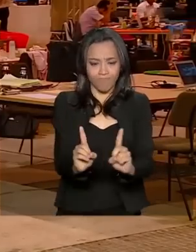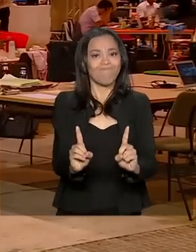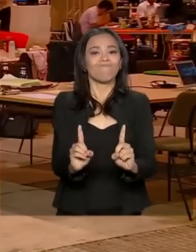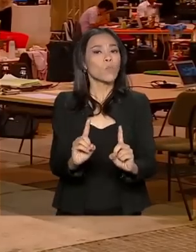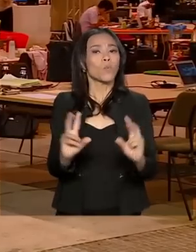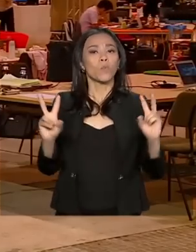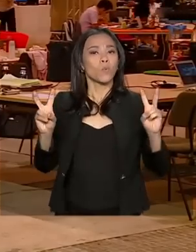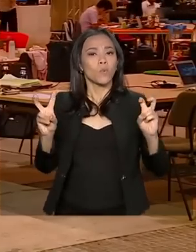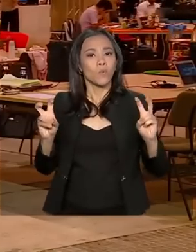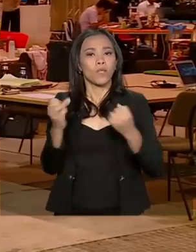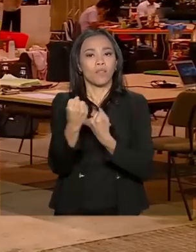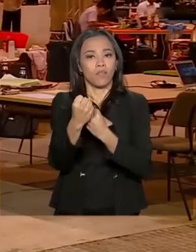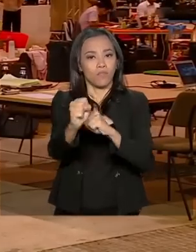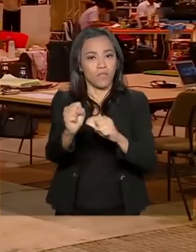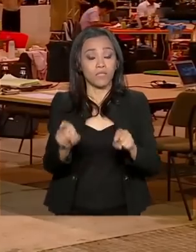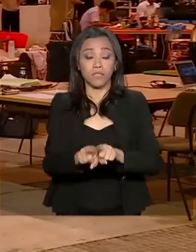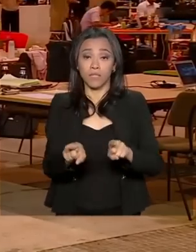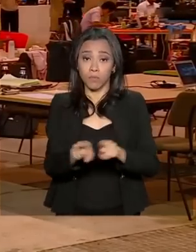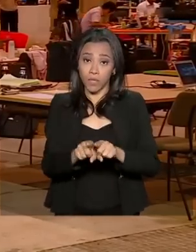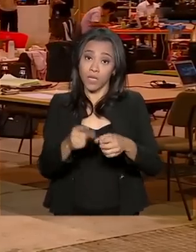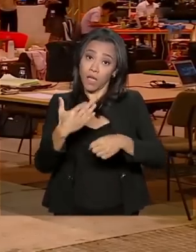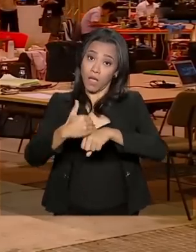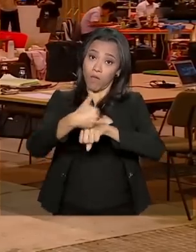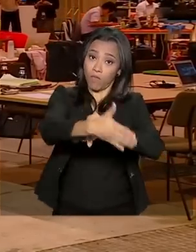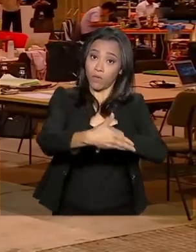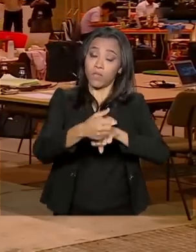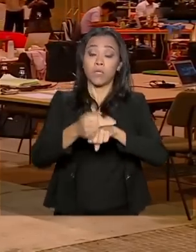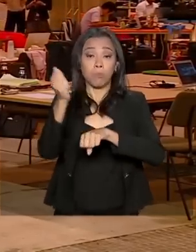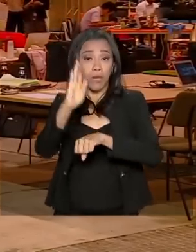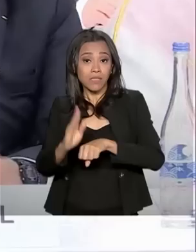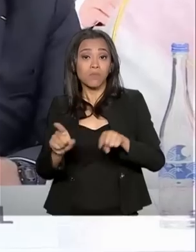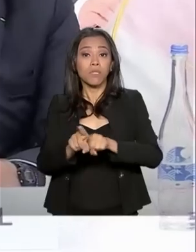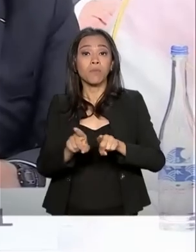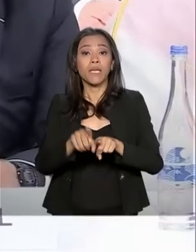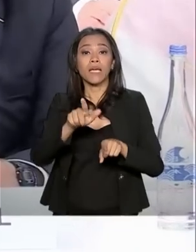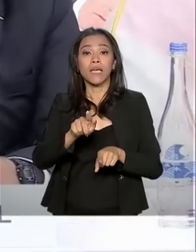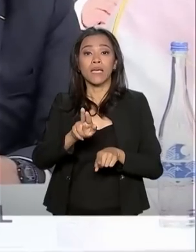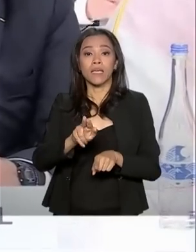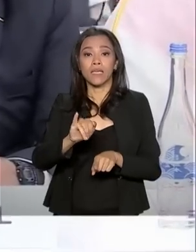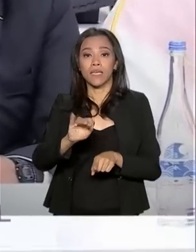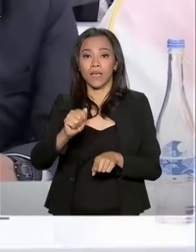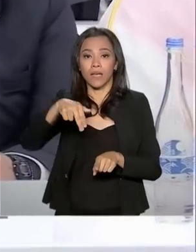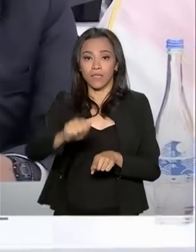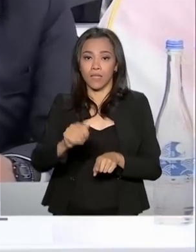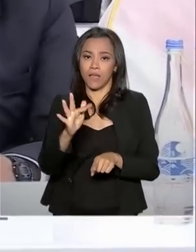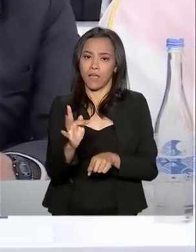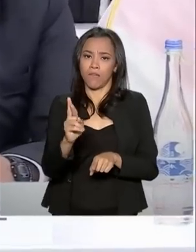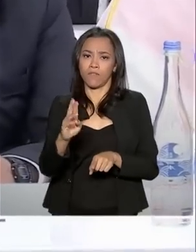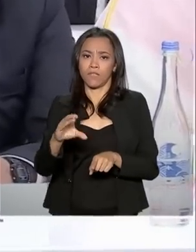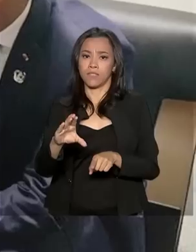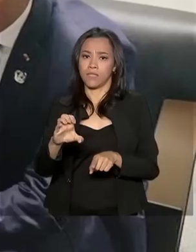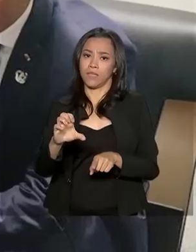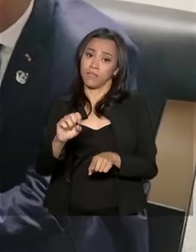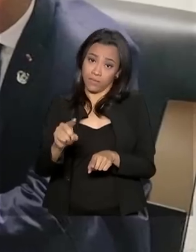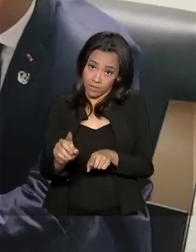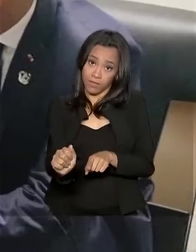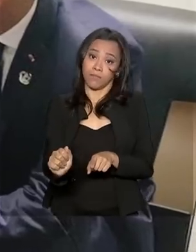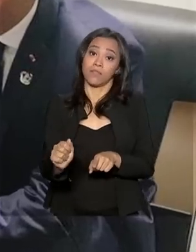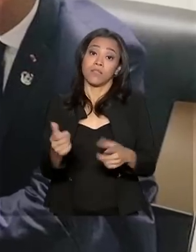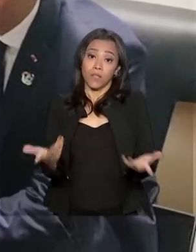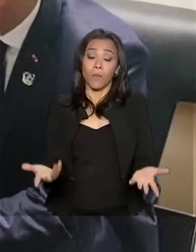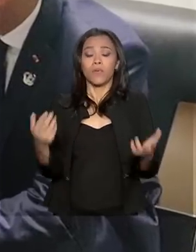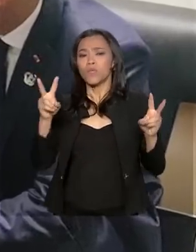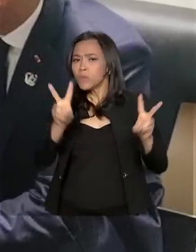questões de defesa e a fronteira entre o Brasil e a Guiana Francesa e falaram sobre meio ambiente. O presidente